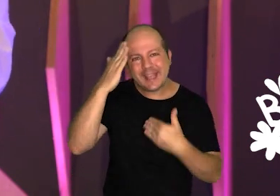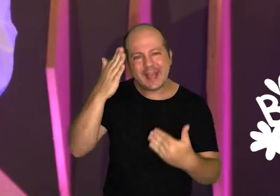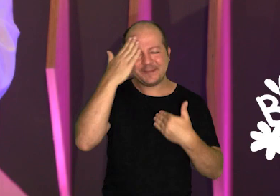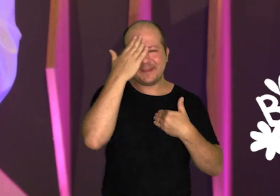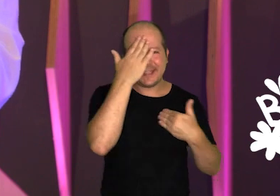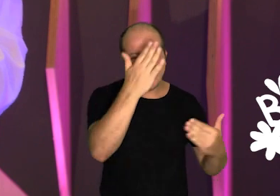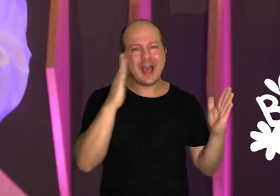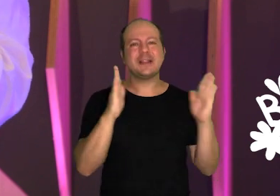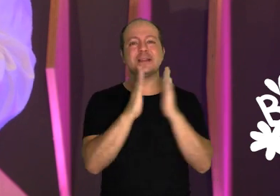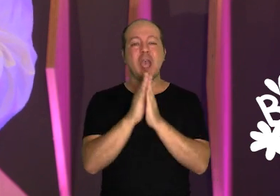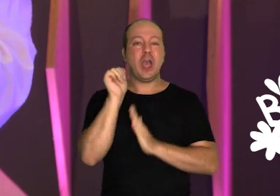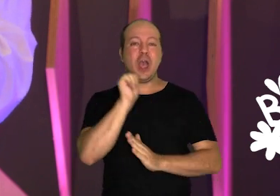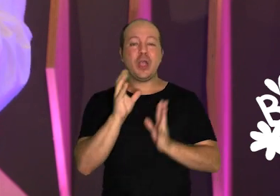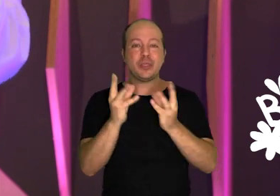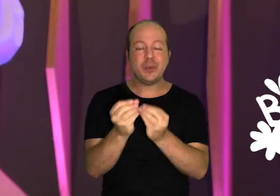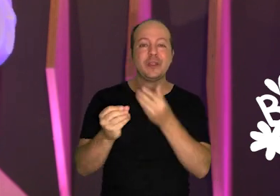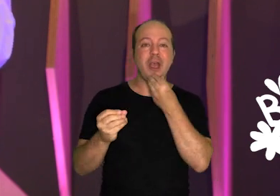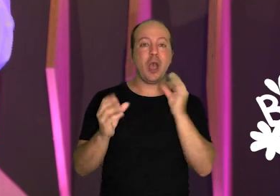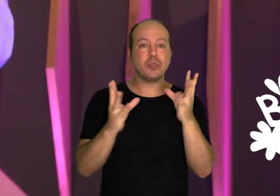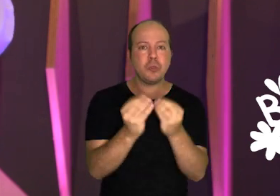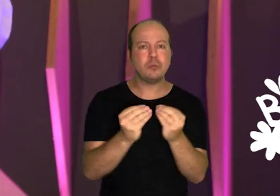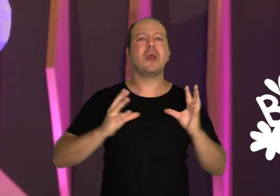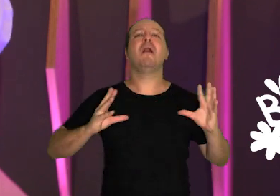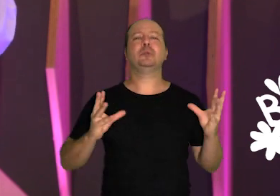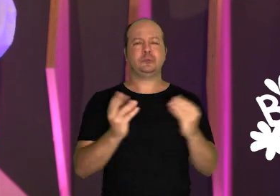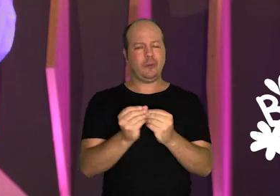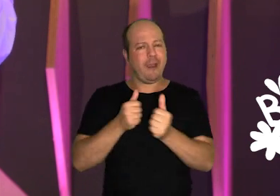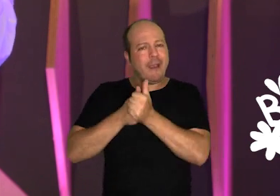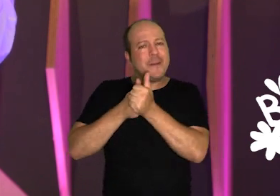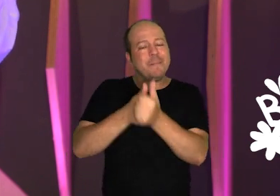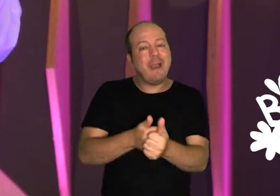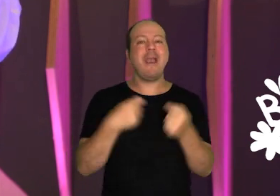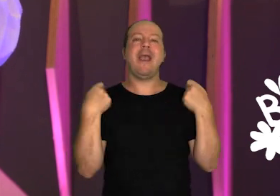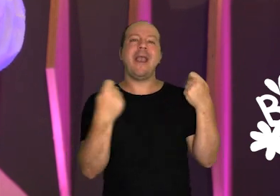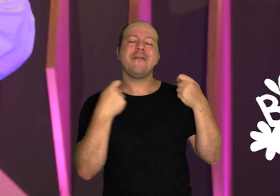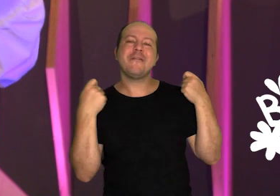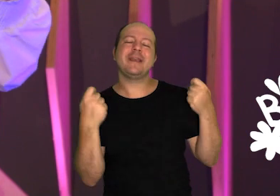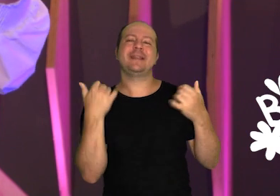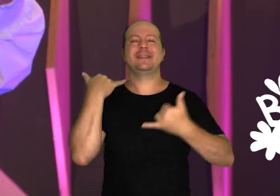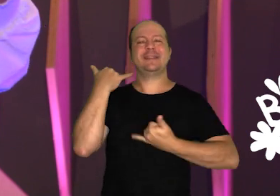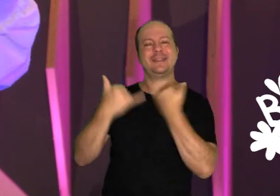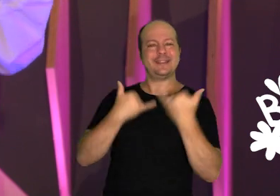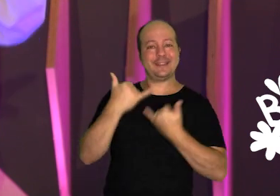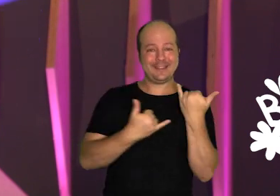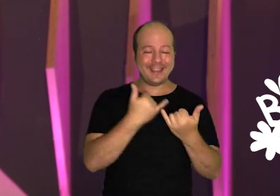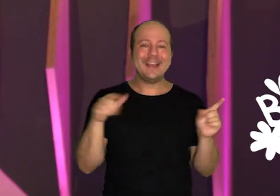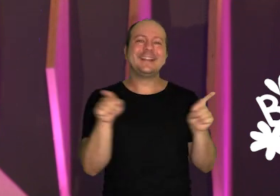obrigada a todas, a todos, a todes que acompanham e fazem deste evento uma grande